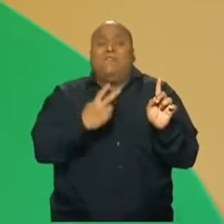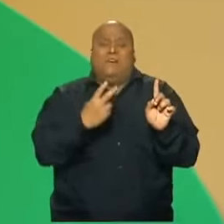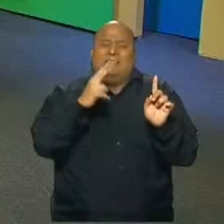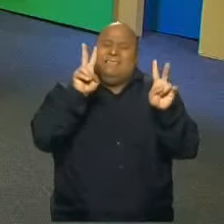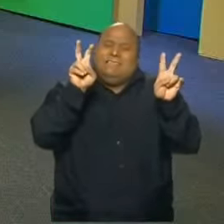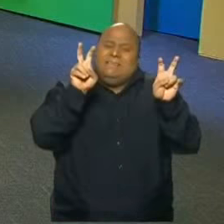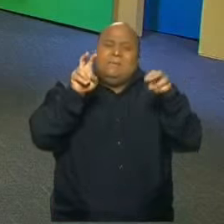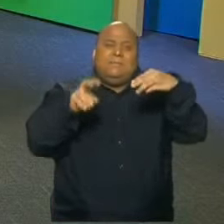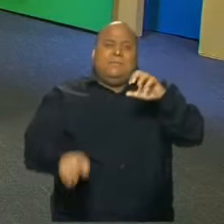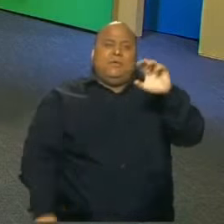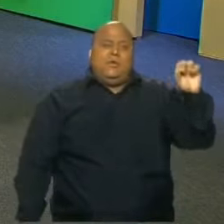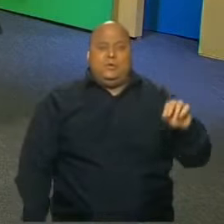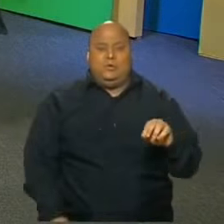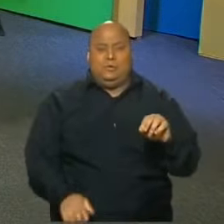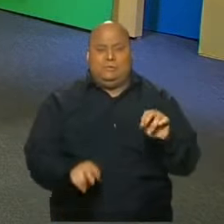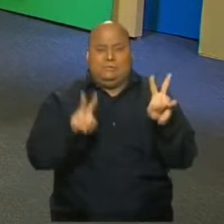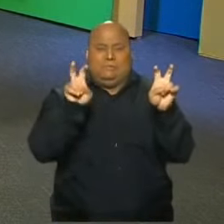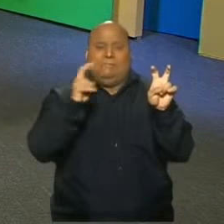Morro.